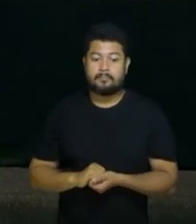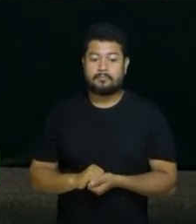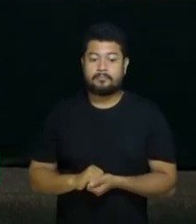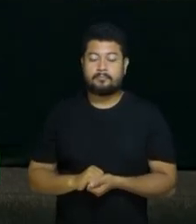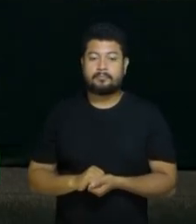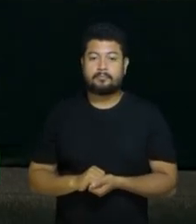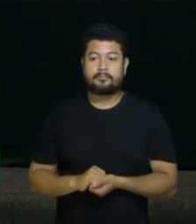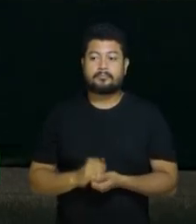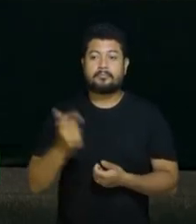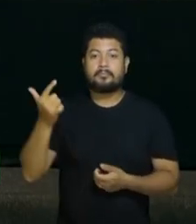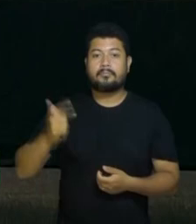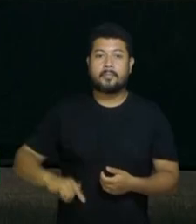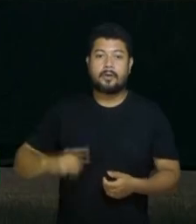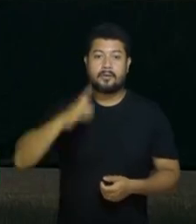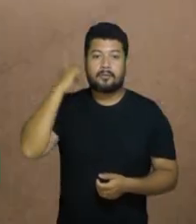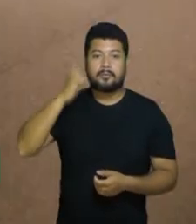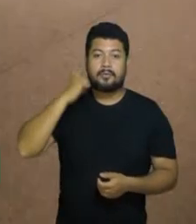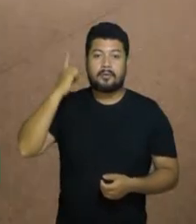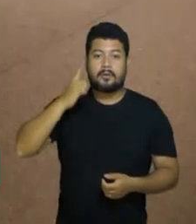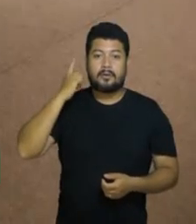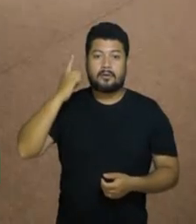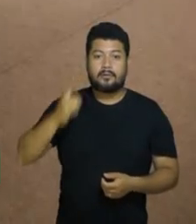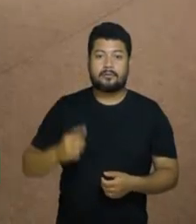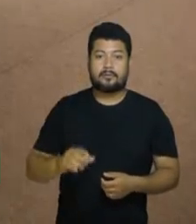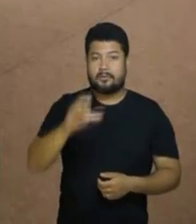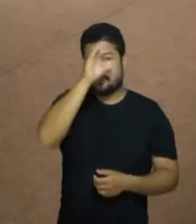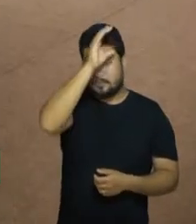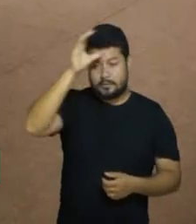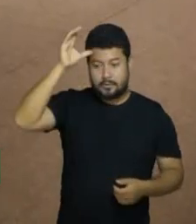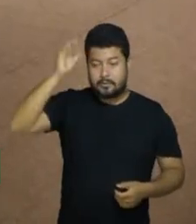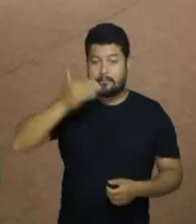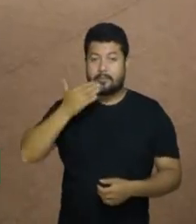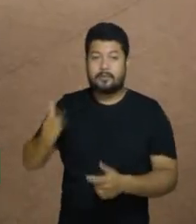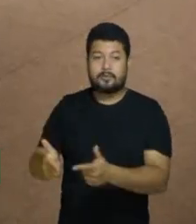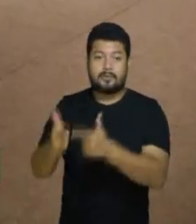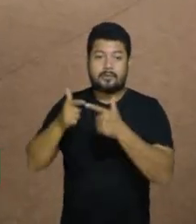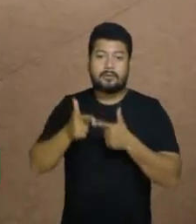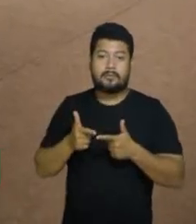e também o deputado Carlos Humberto, que está licenciado.